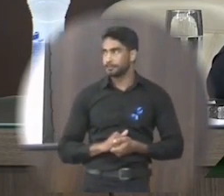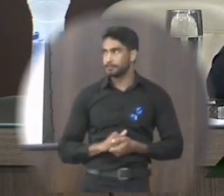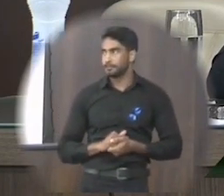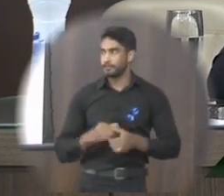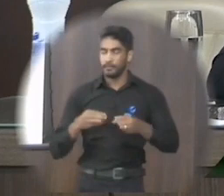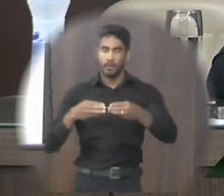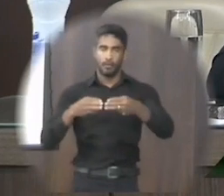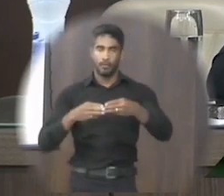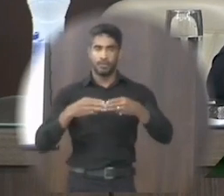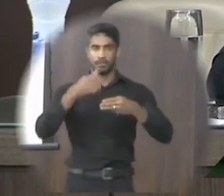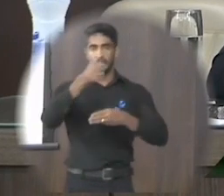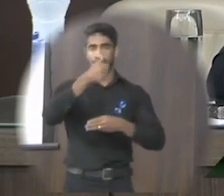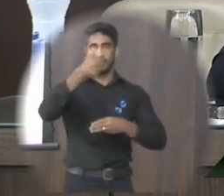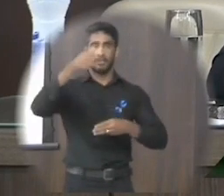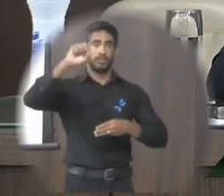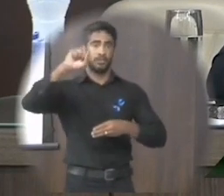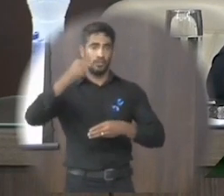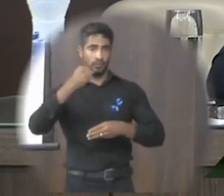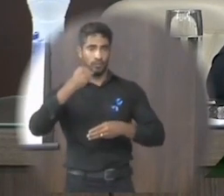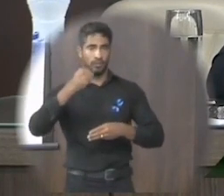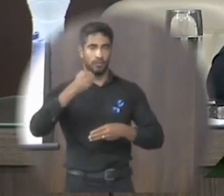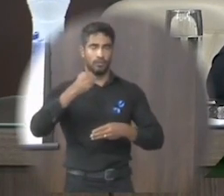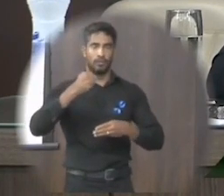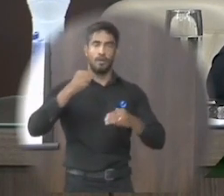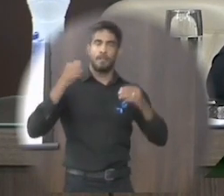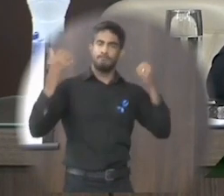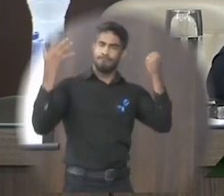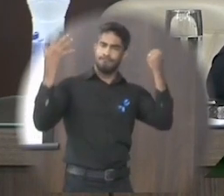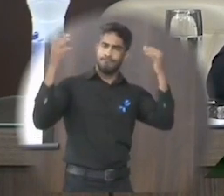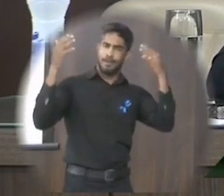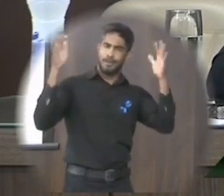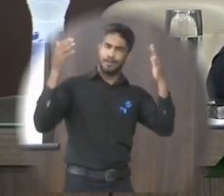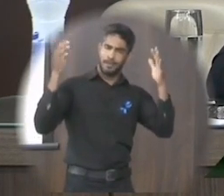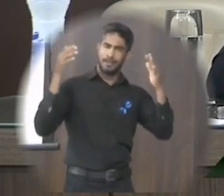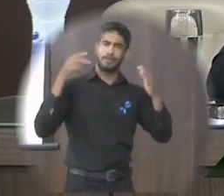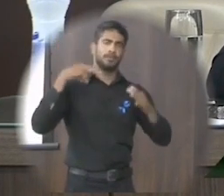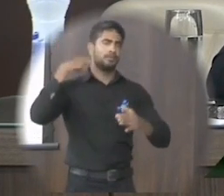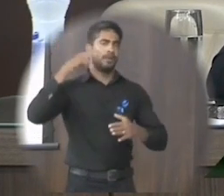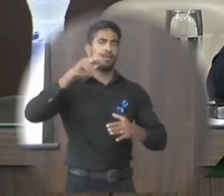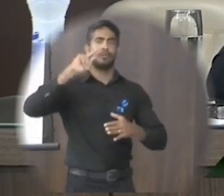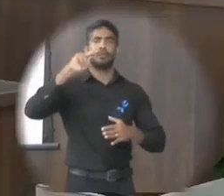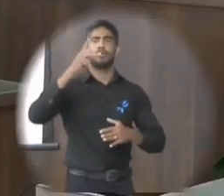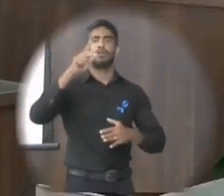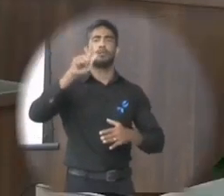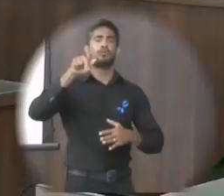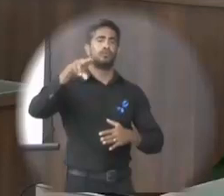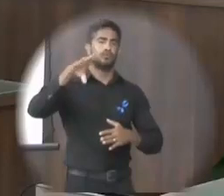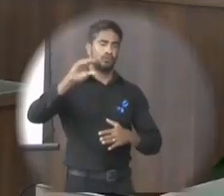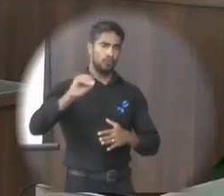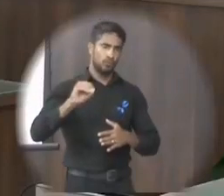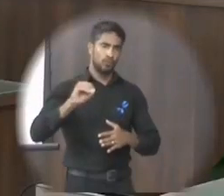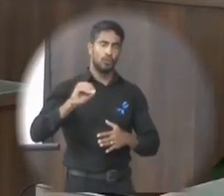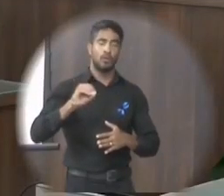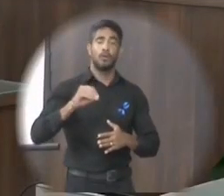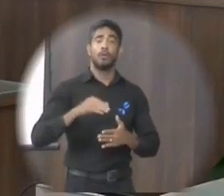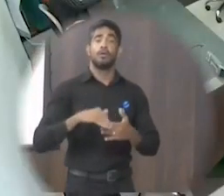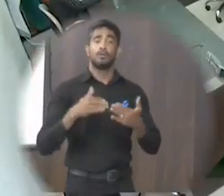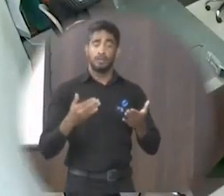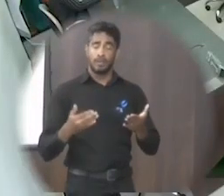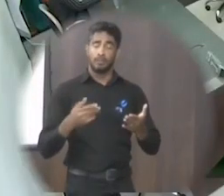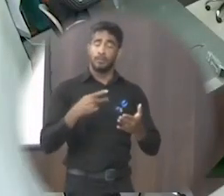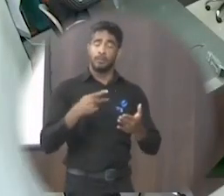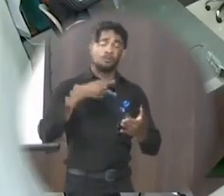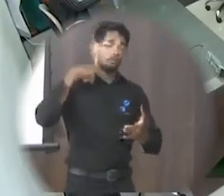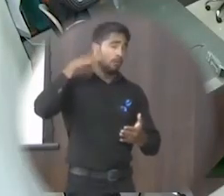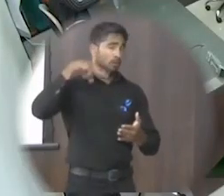Moção 118/2021, voto de congratulação, de autoria do vereador Hugo Leonardo Dias Cares. Excelentíssimo senhor presidente, o